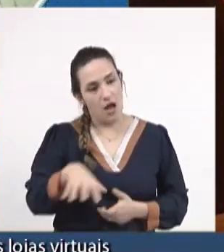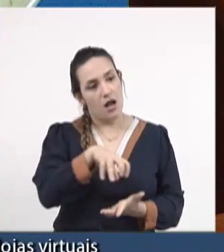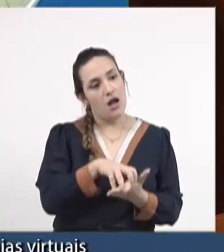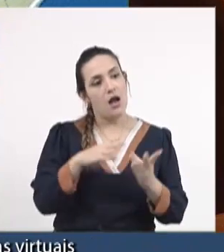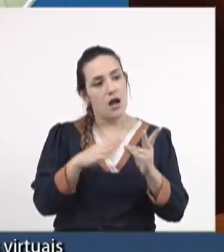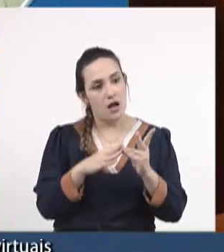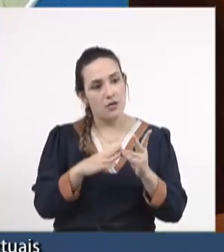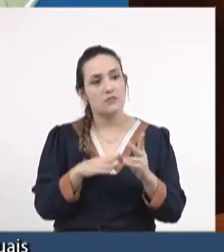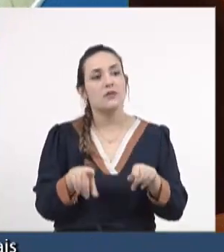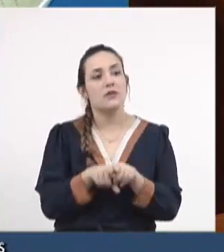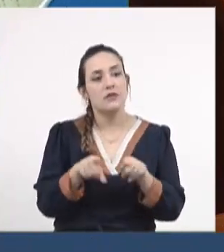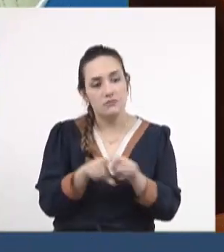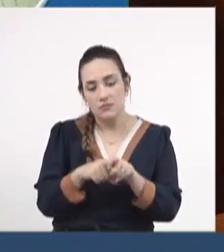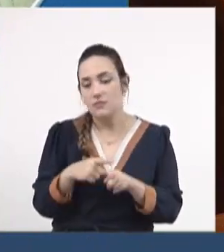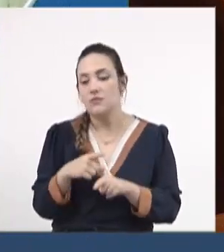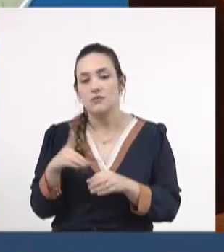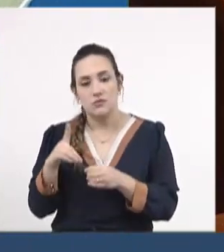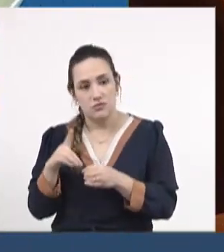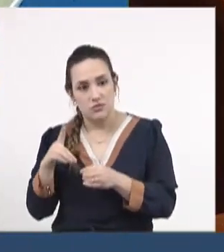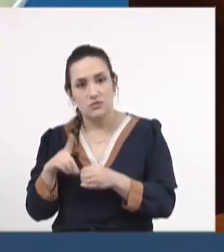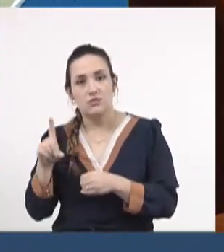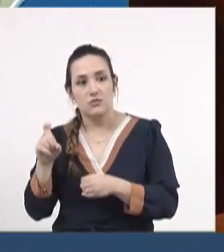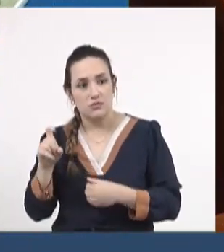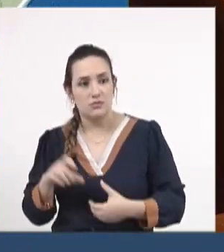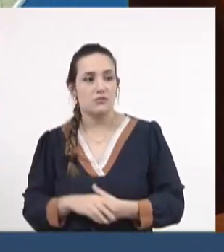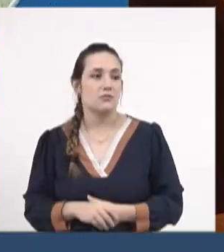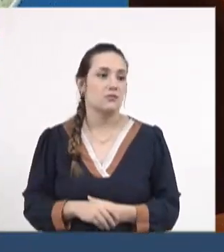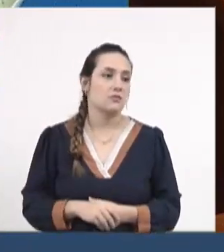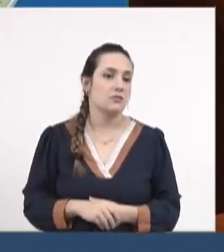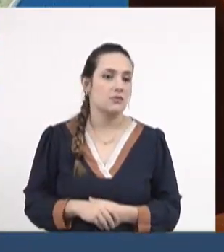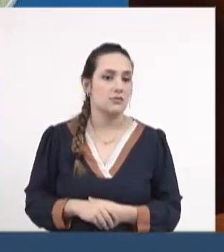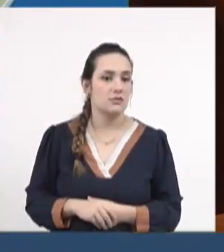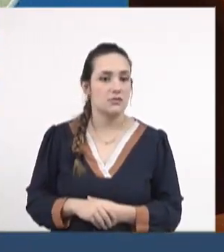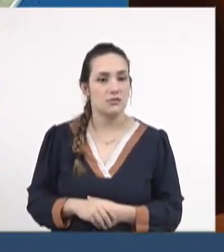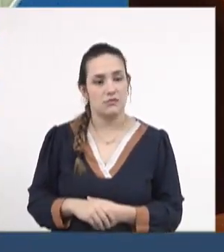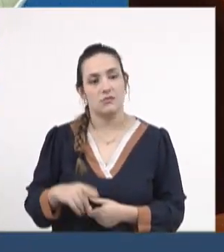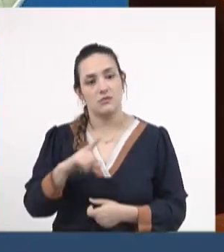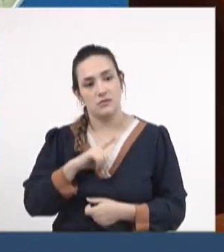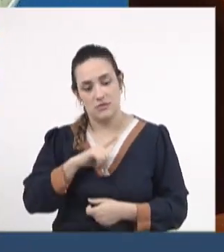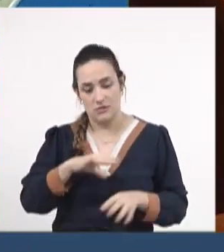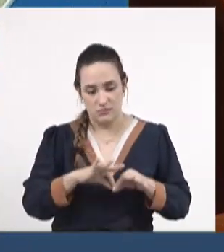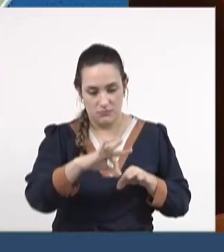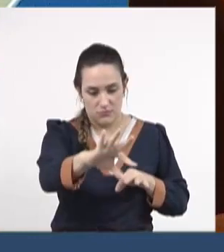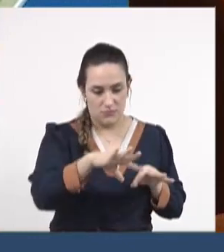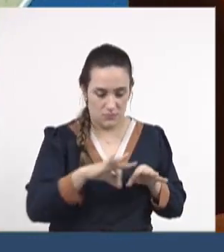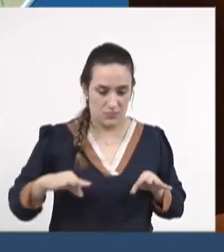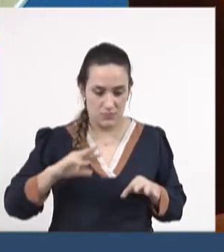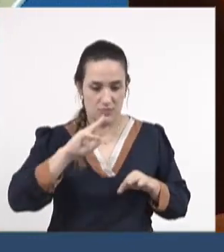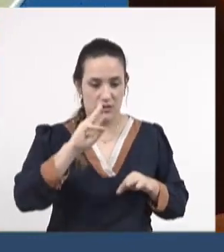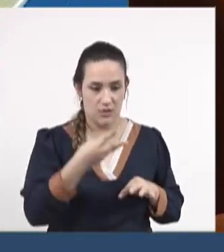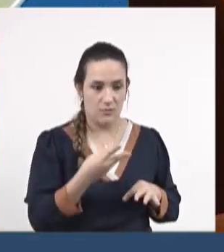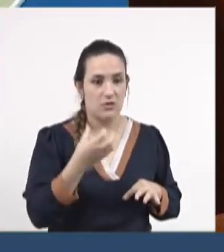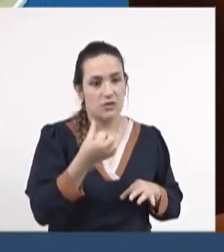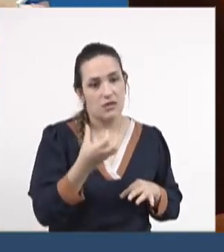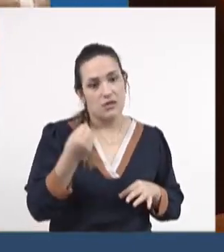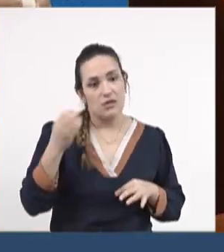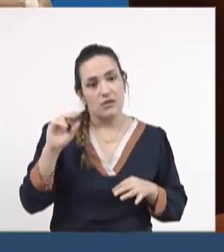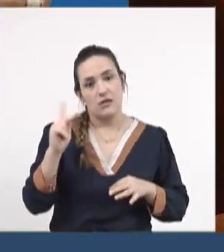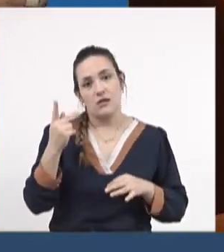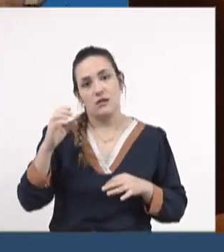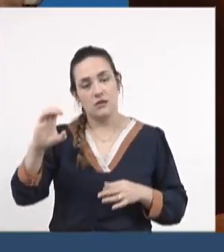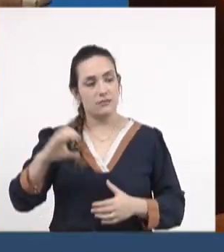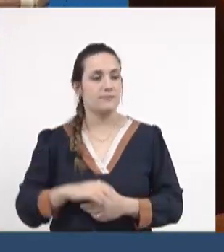do distrito de Dourados, Dourados era distrito, uma área de terra de 3.600 hectares, confinado pelo